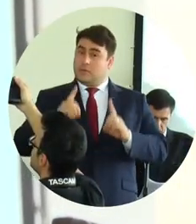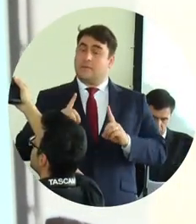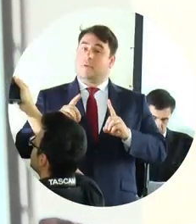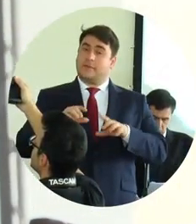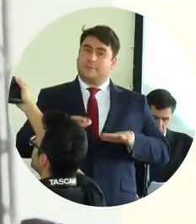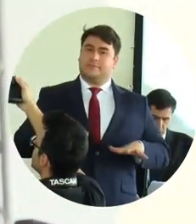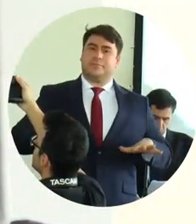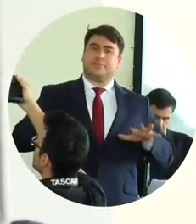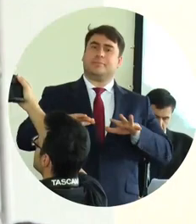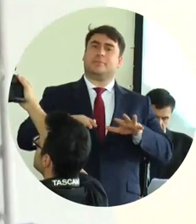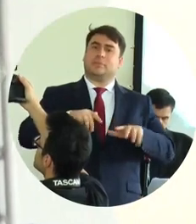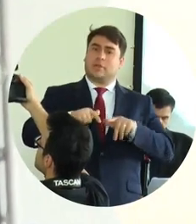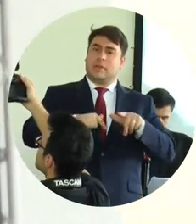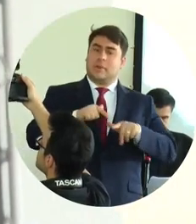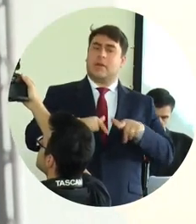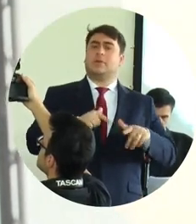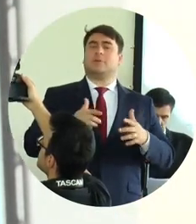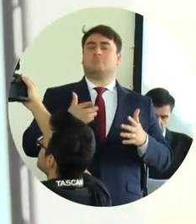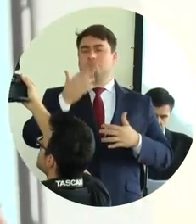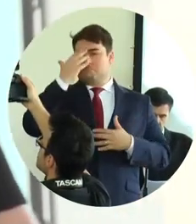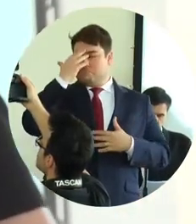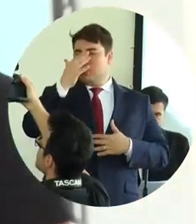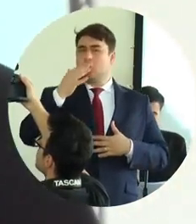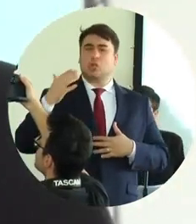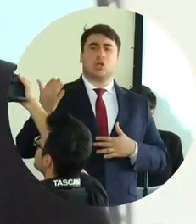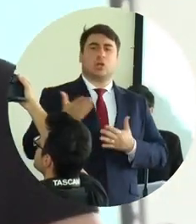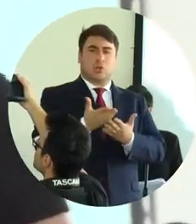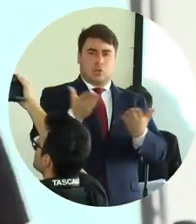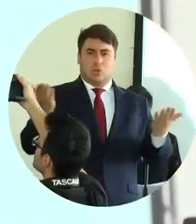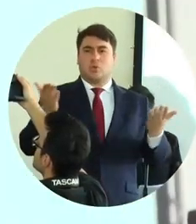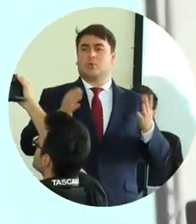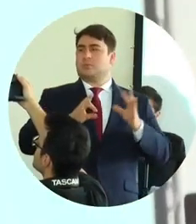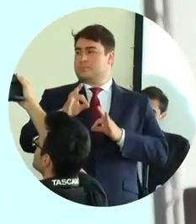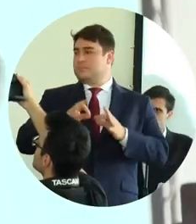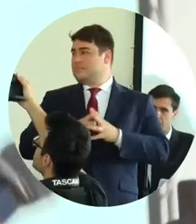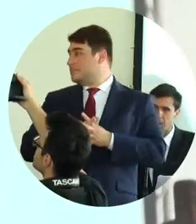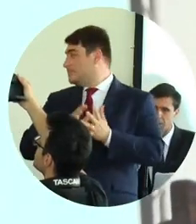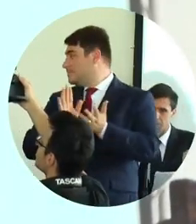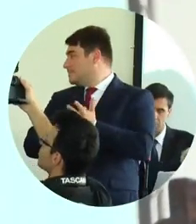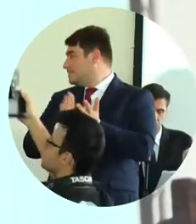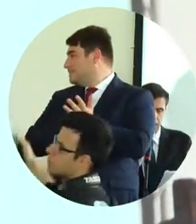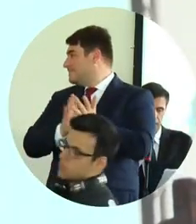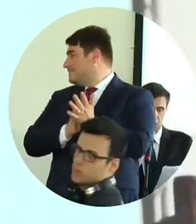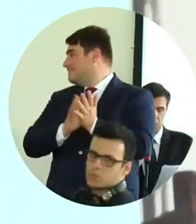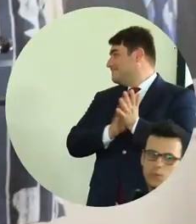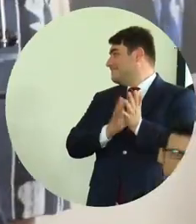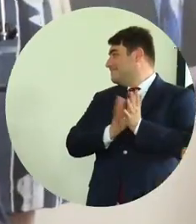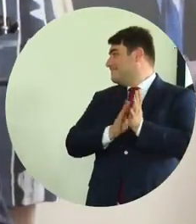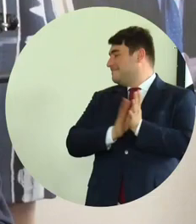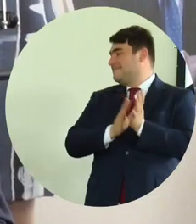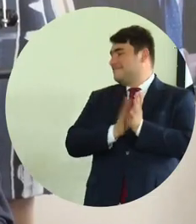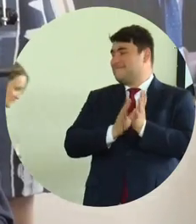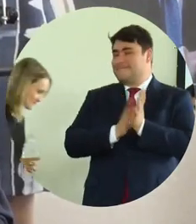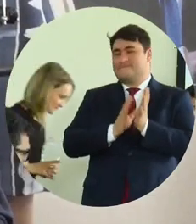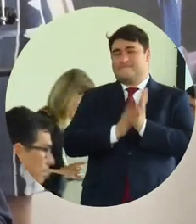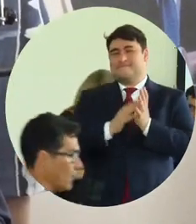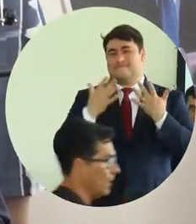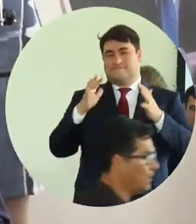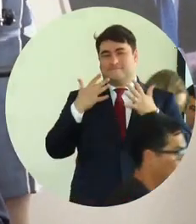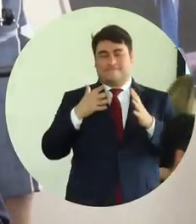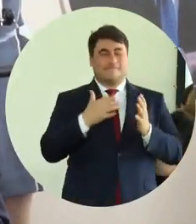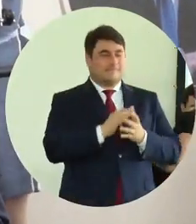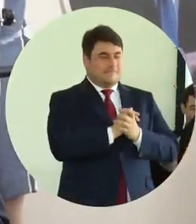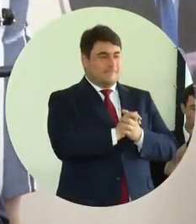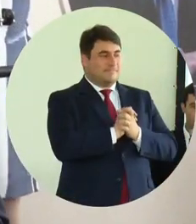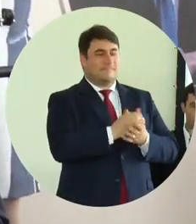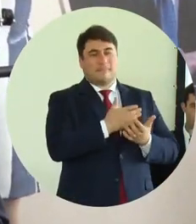trabalho. Obrigada a todos, obrigada à organização. Muito obrigado ao Senac, parabéns,